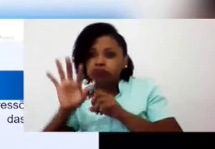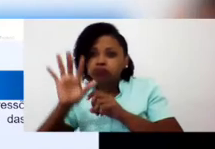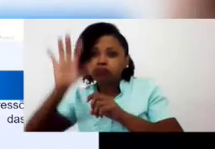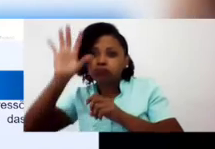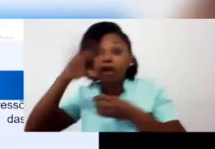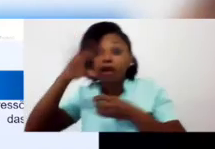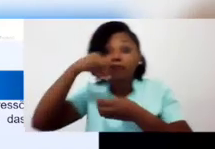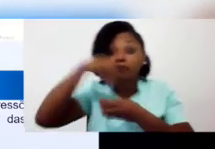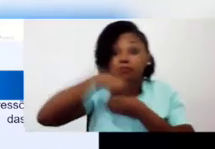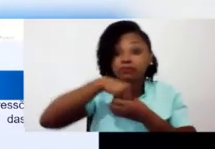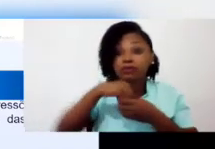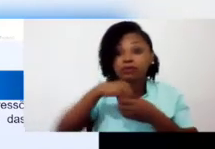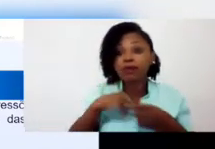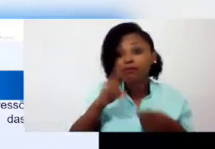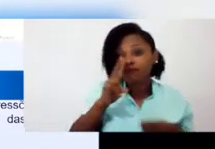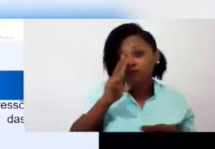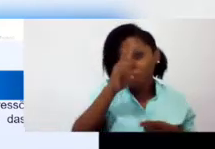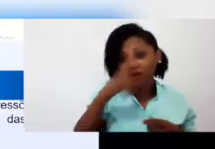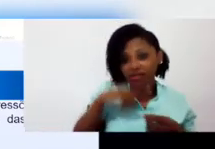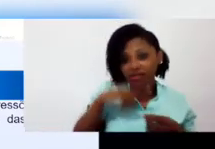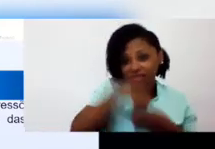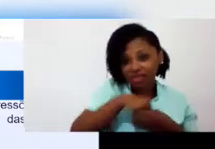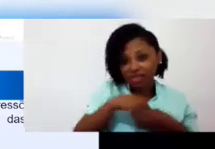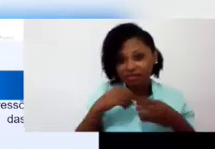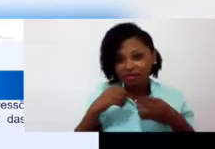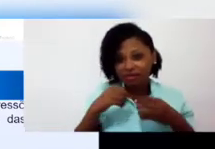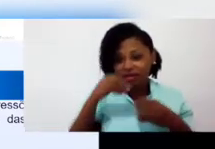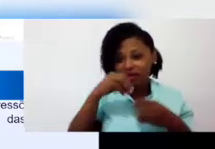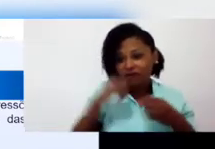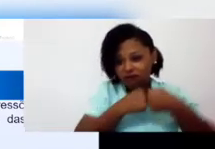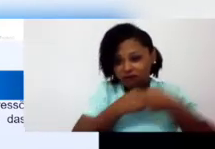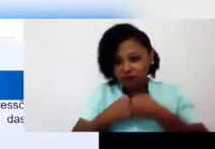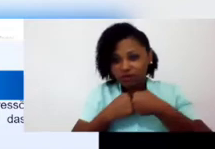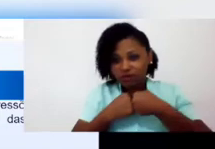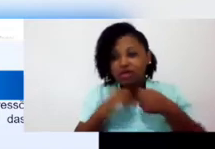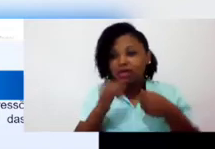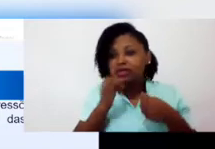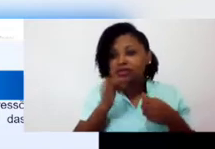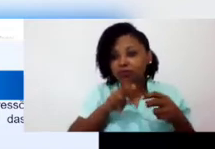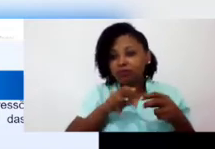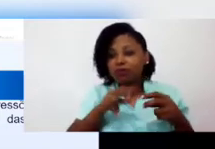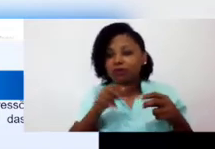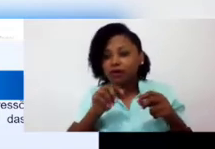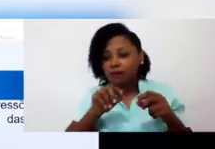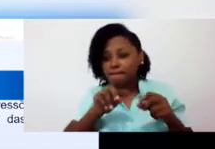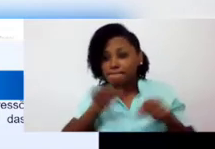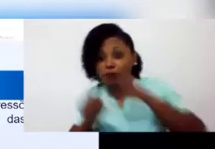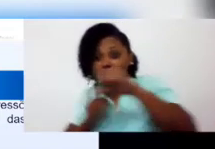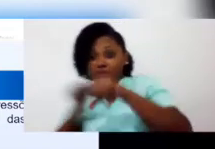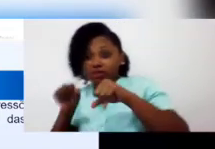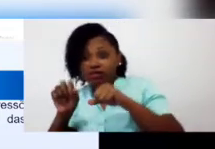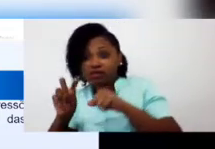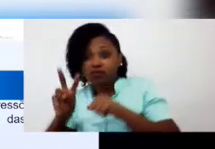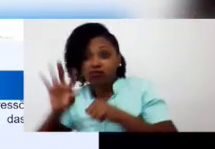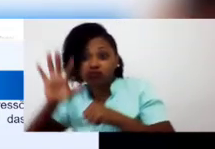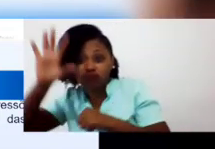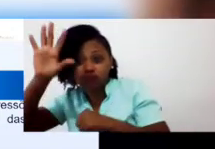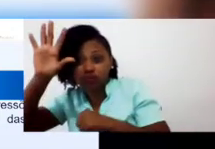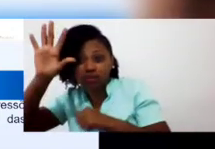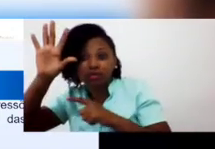do estado líquido, para o estado de vapor, porque a atração entre elas é mais forte, né? Então, se é difícil passar para o estado de